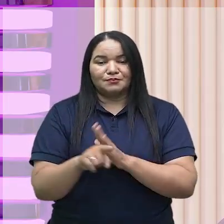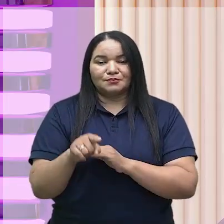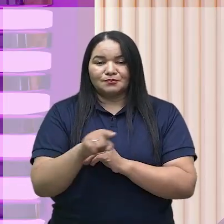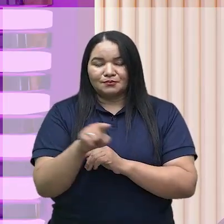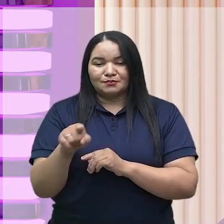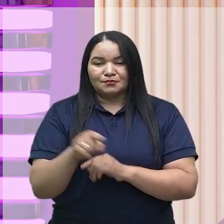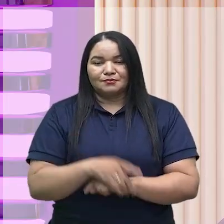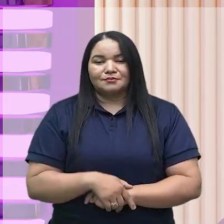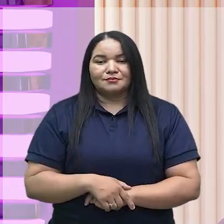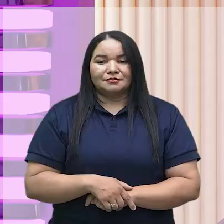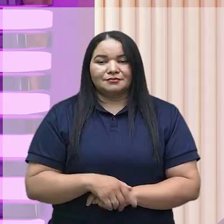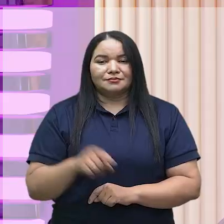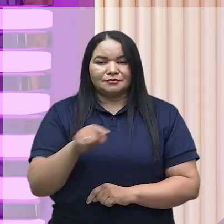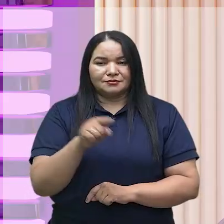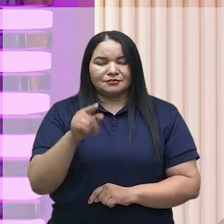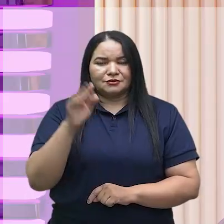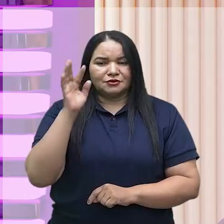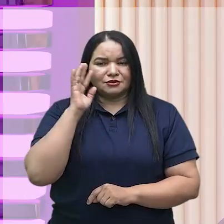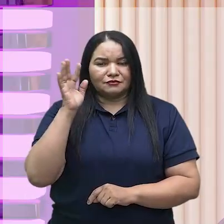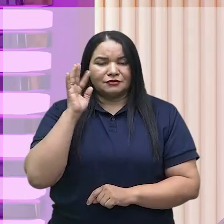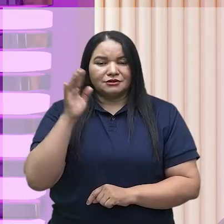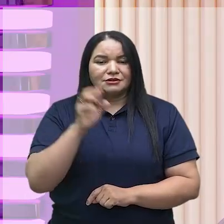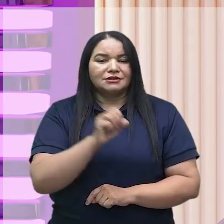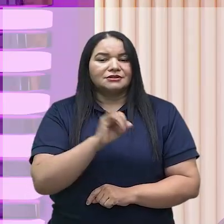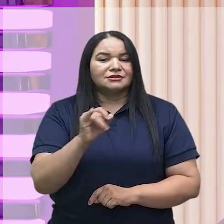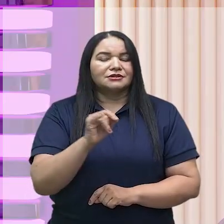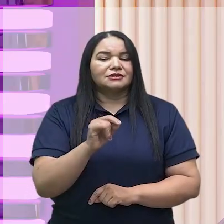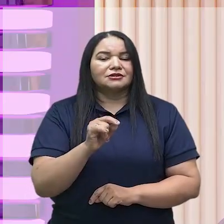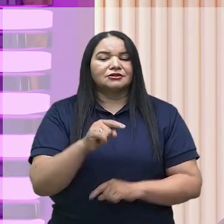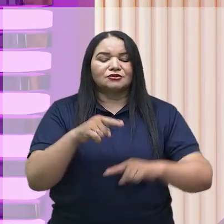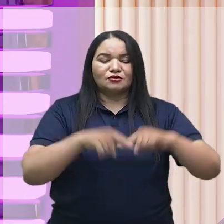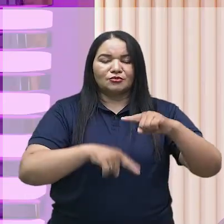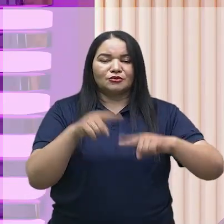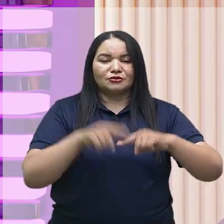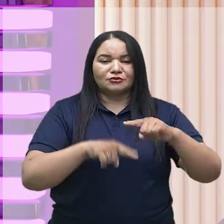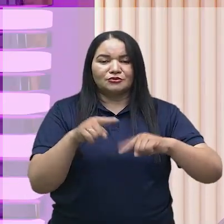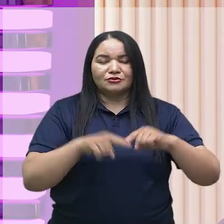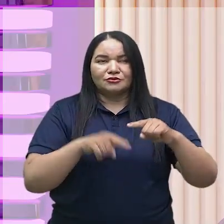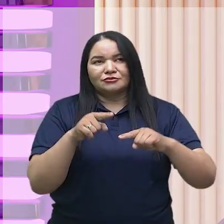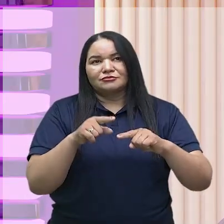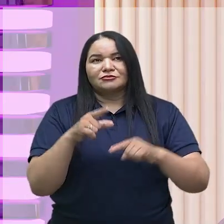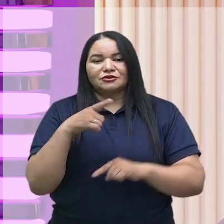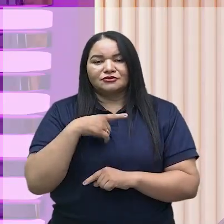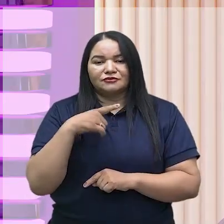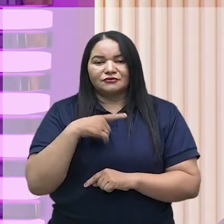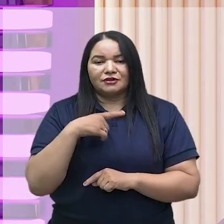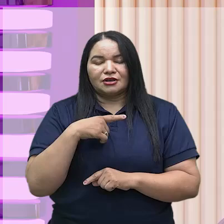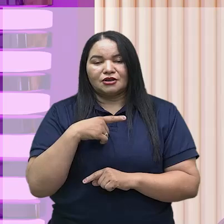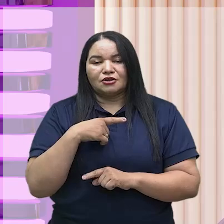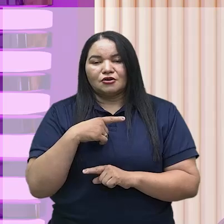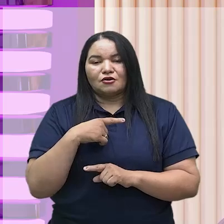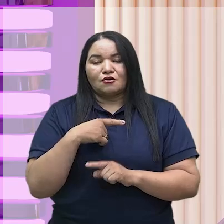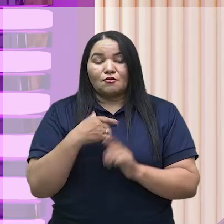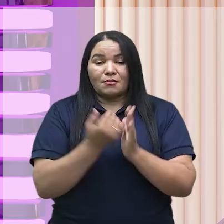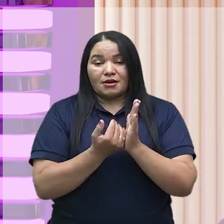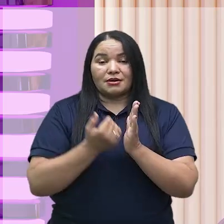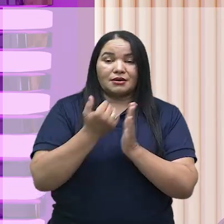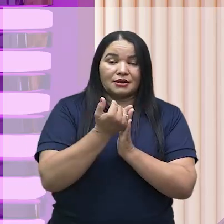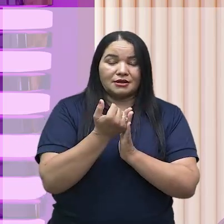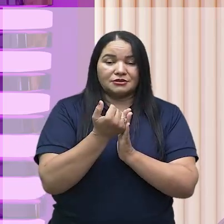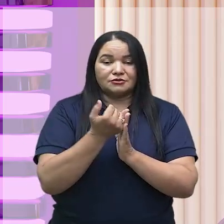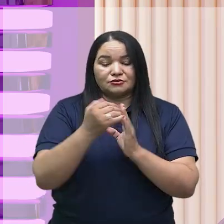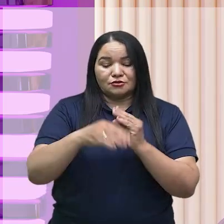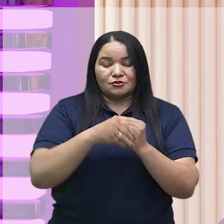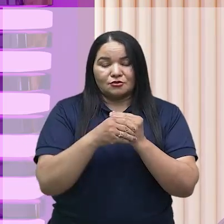uma pequena pergunta que vai pensar no seguinte, olha só. E se um produto, de repente, ele sofrer